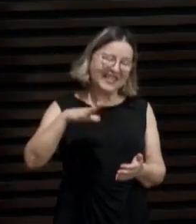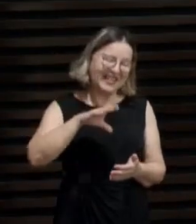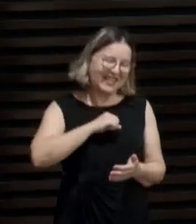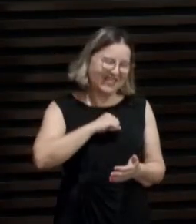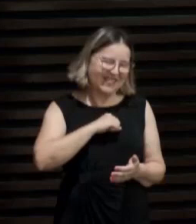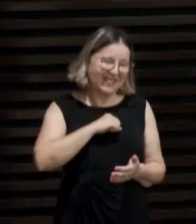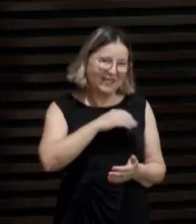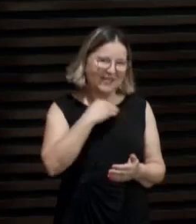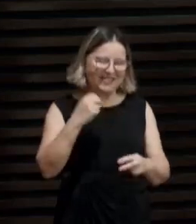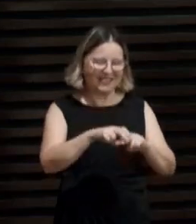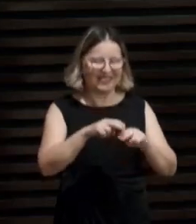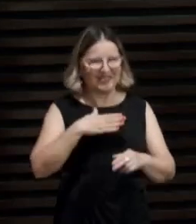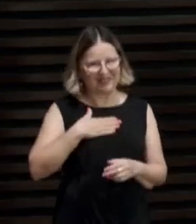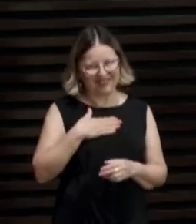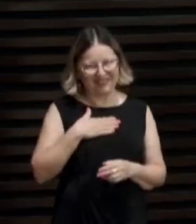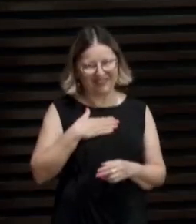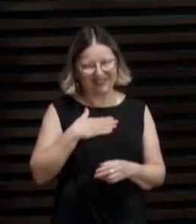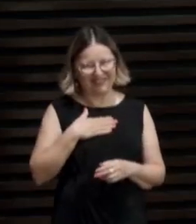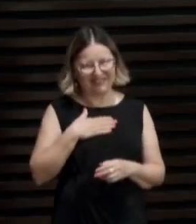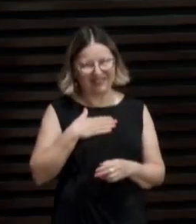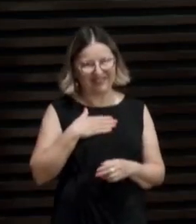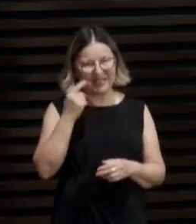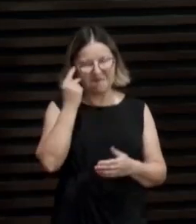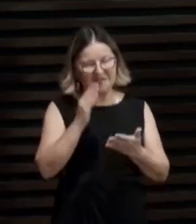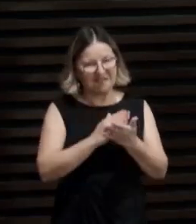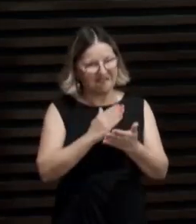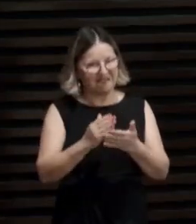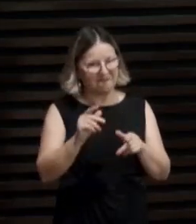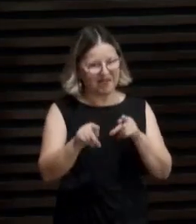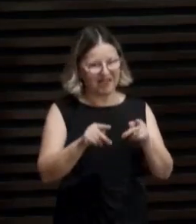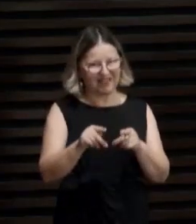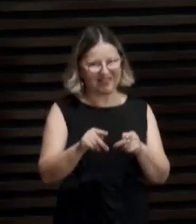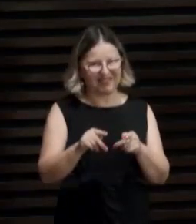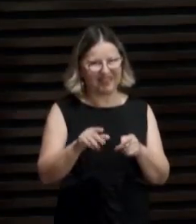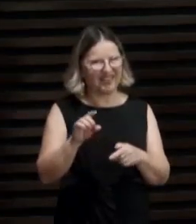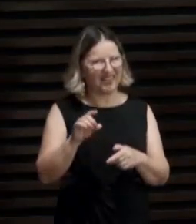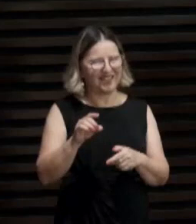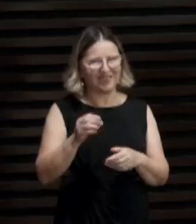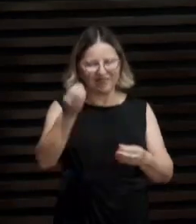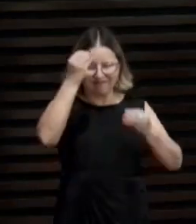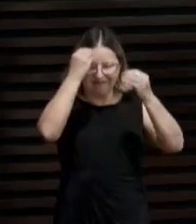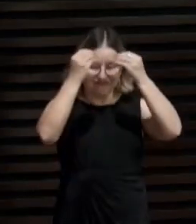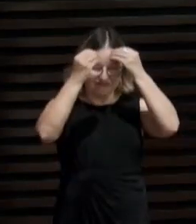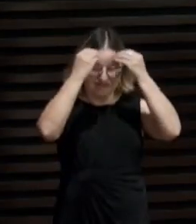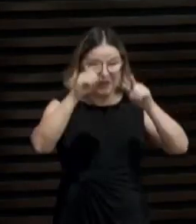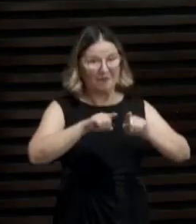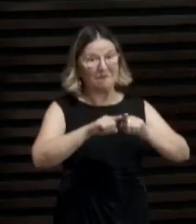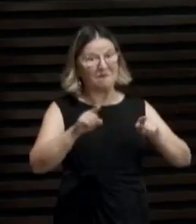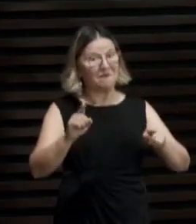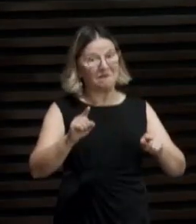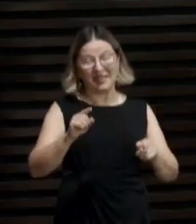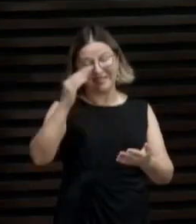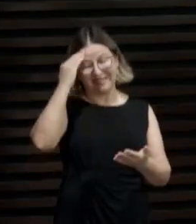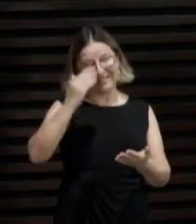esse versículo se tornou um jargão. Algo que é falado, cantado, sem realmente professar uma